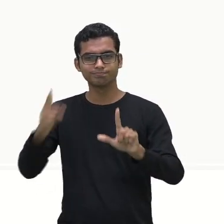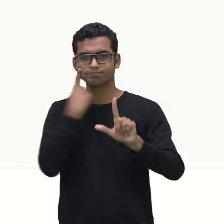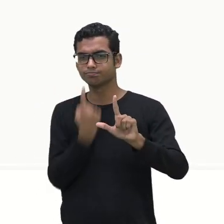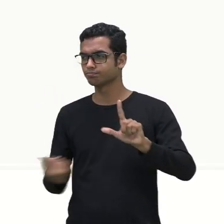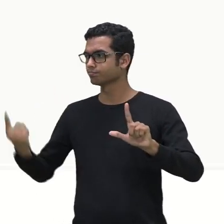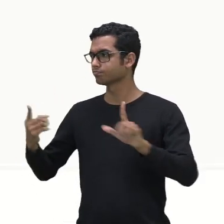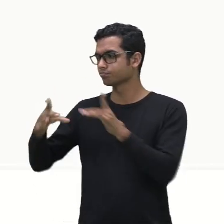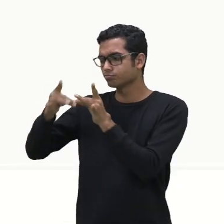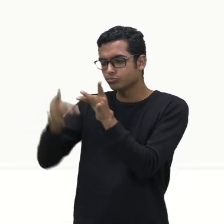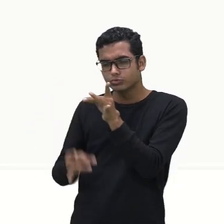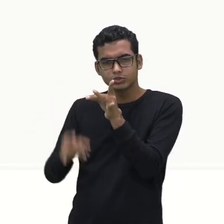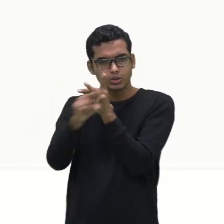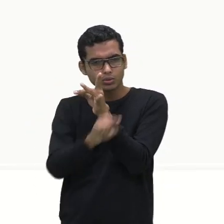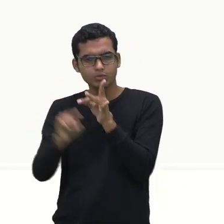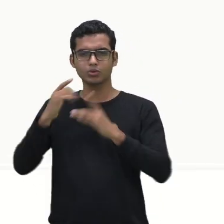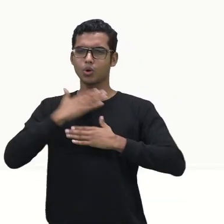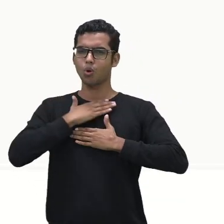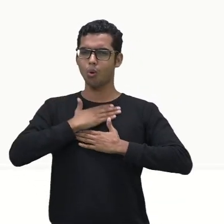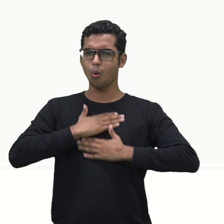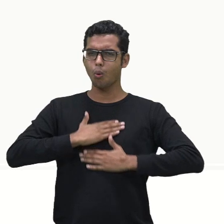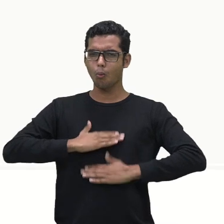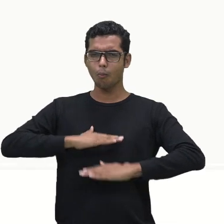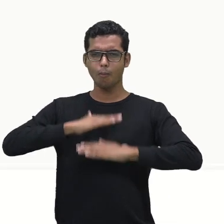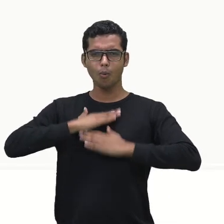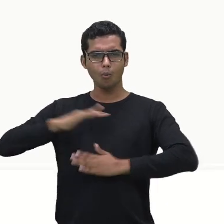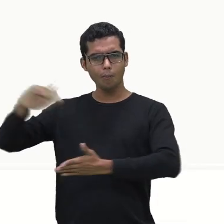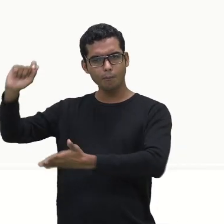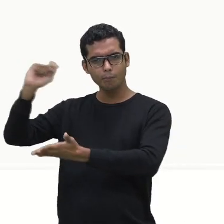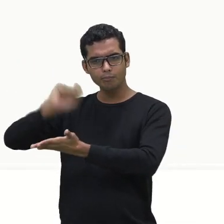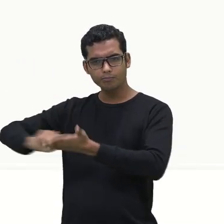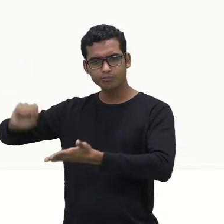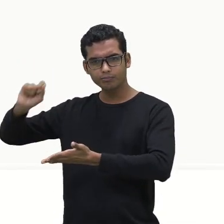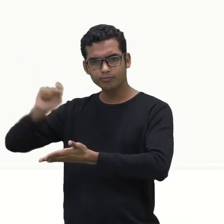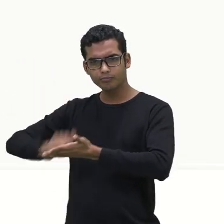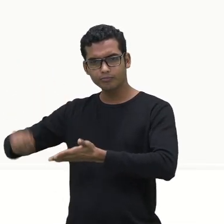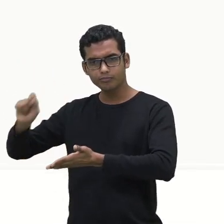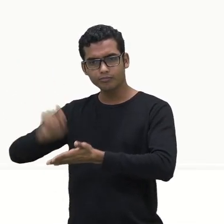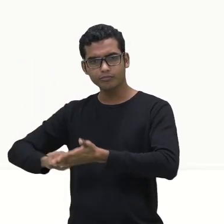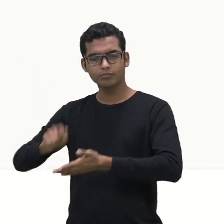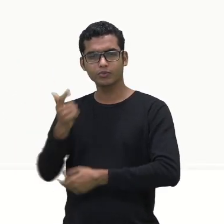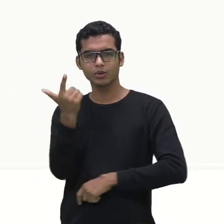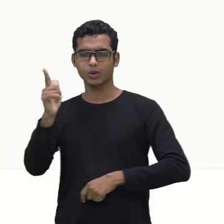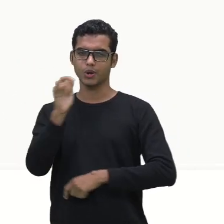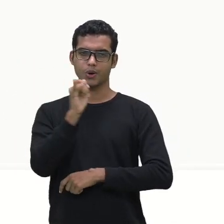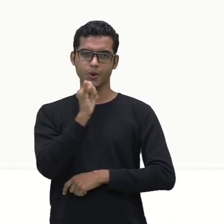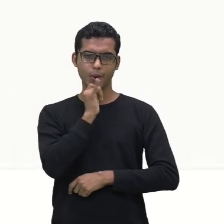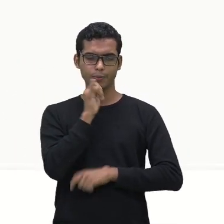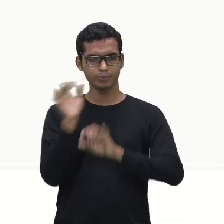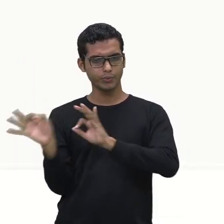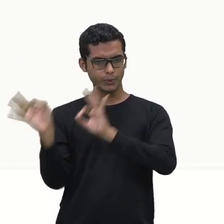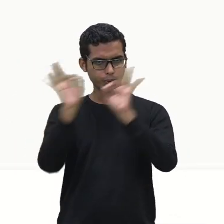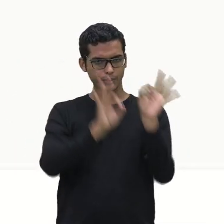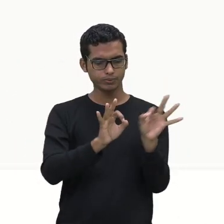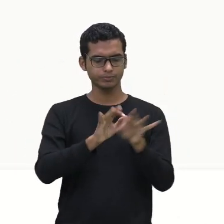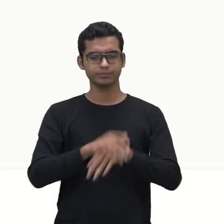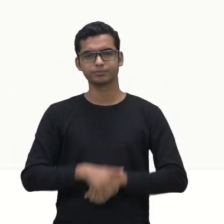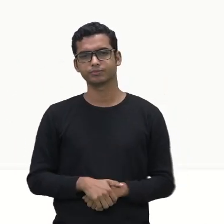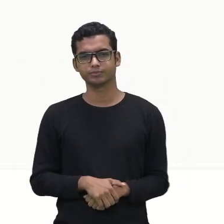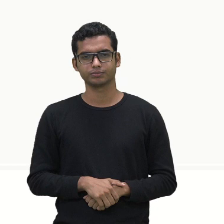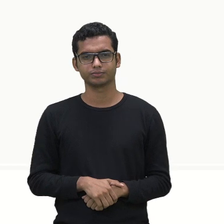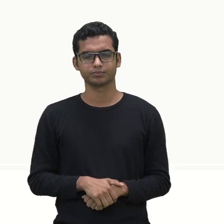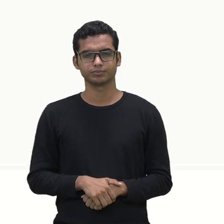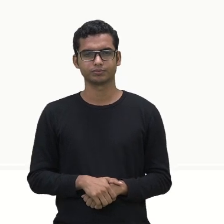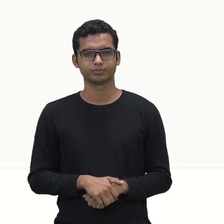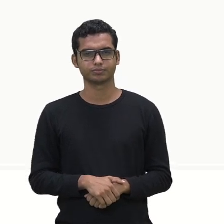você anotar tudo com calma. Nós temos mais um exemplo, tá, para aplicar aqui, para